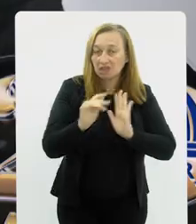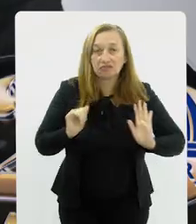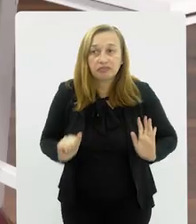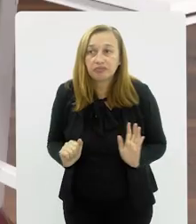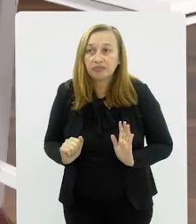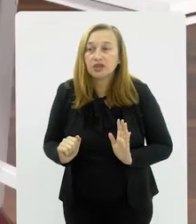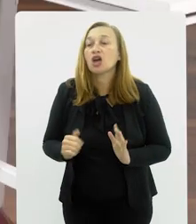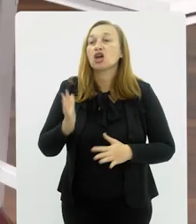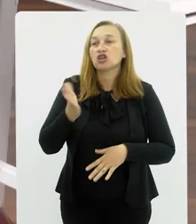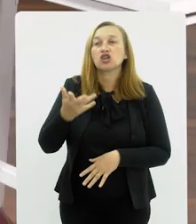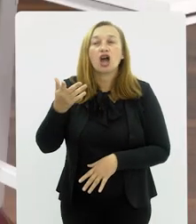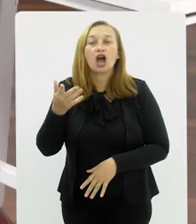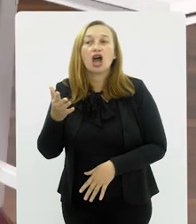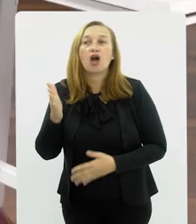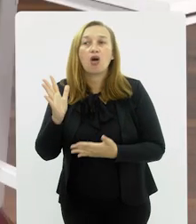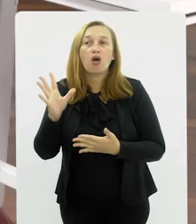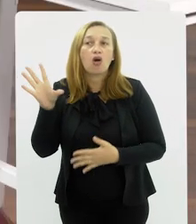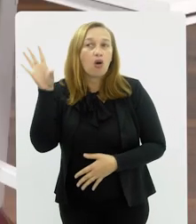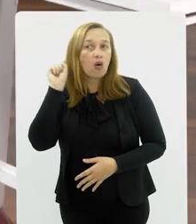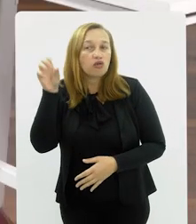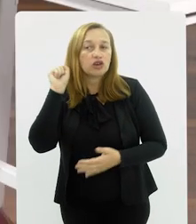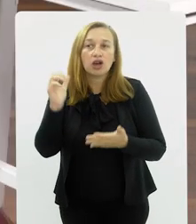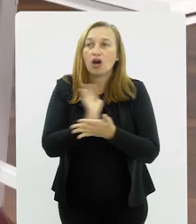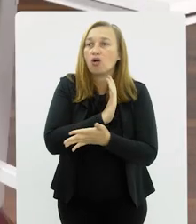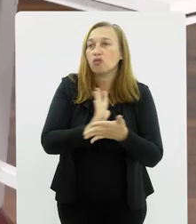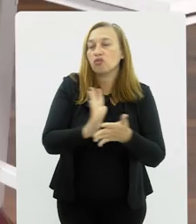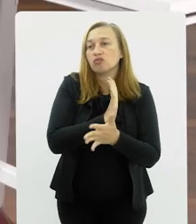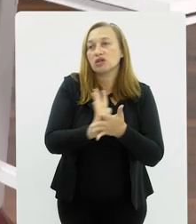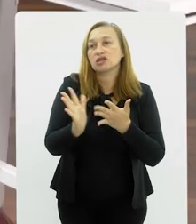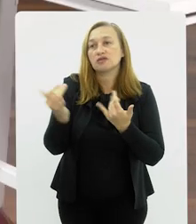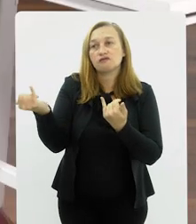Né? E eu já ouvi alguns comentários